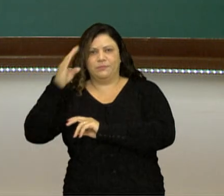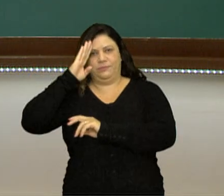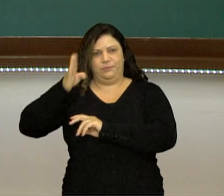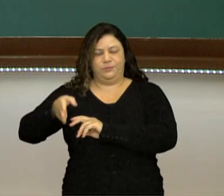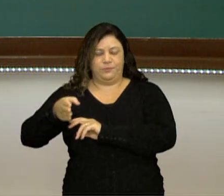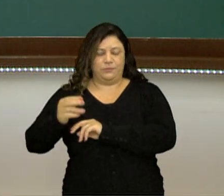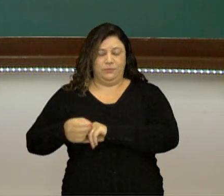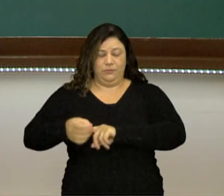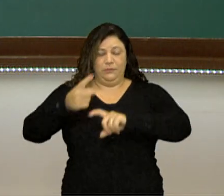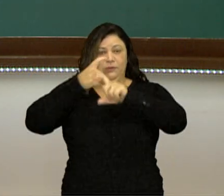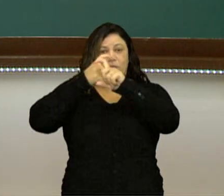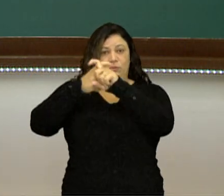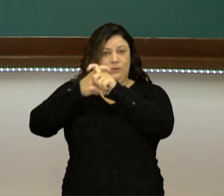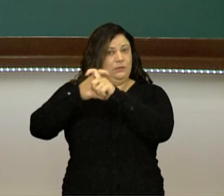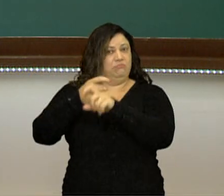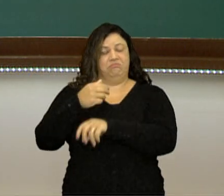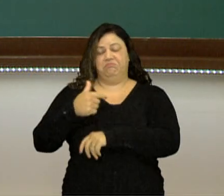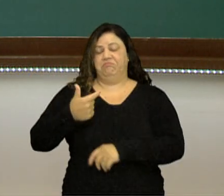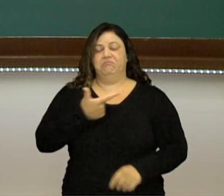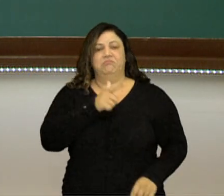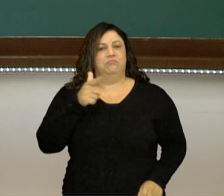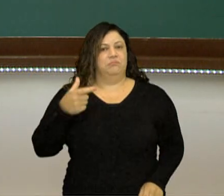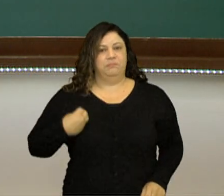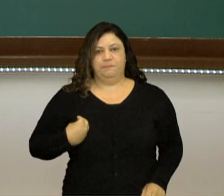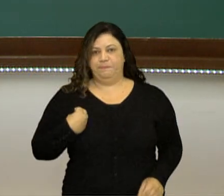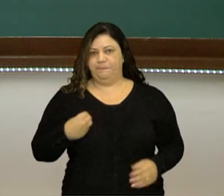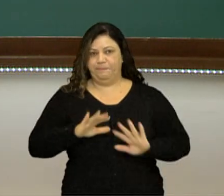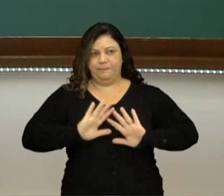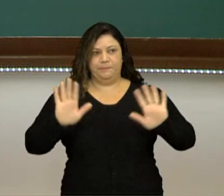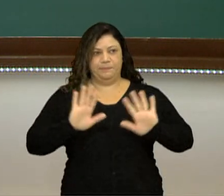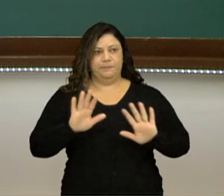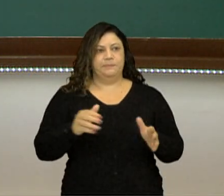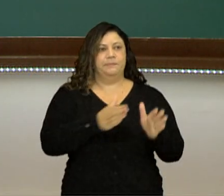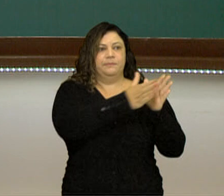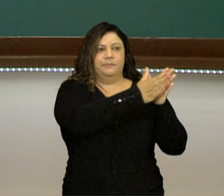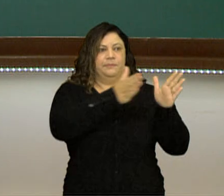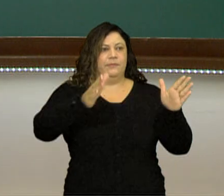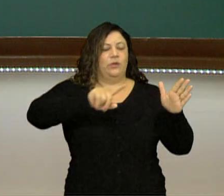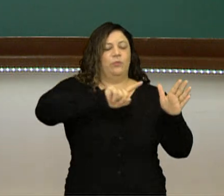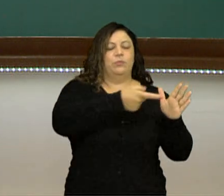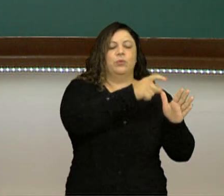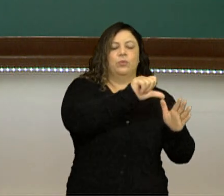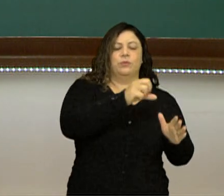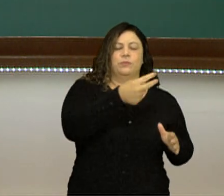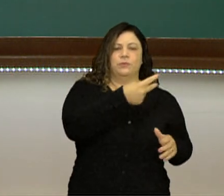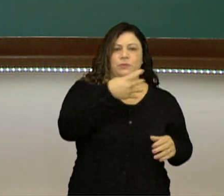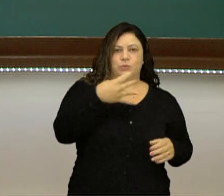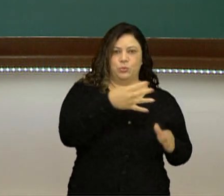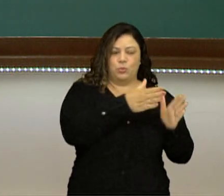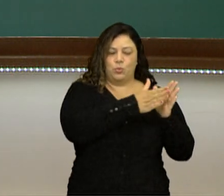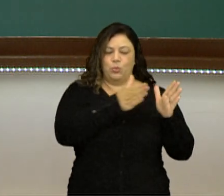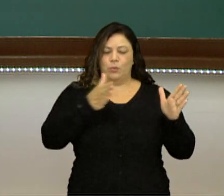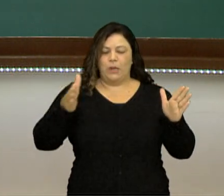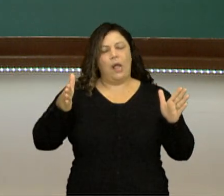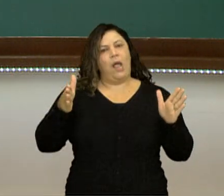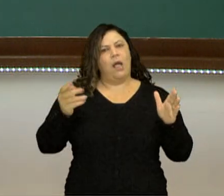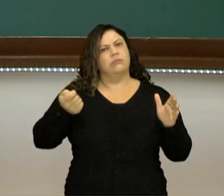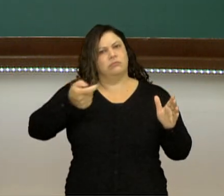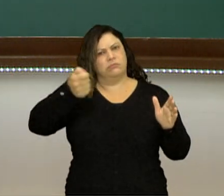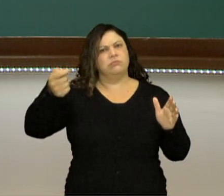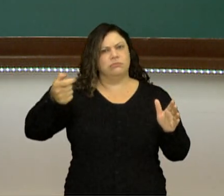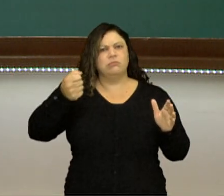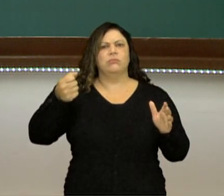não existia. Em 1924 e 1928, a gente vê que o Partido Nazista tem uma pequena expressão eleitoral.